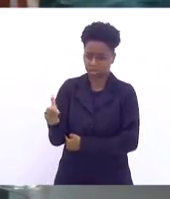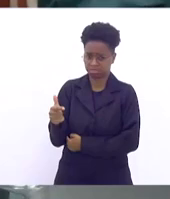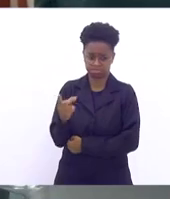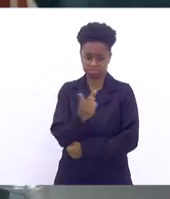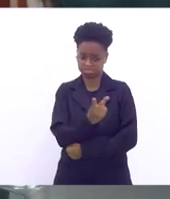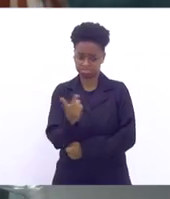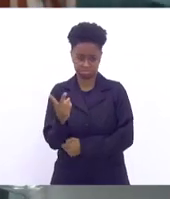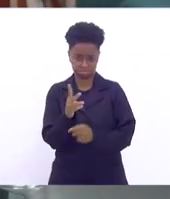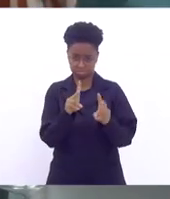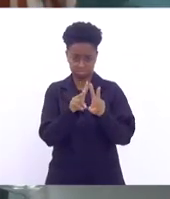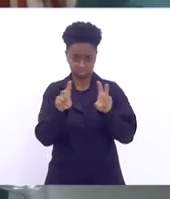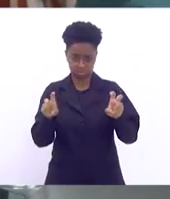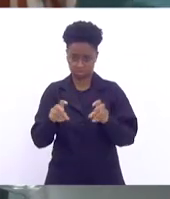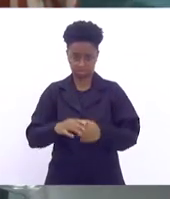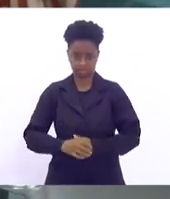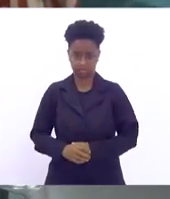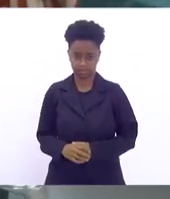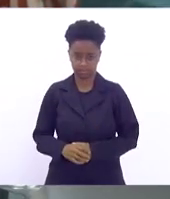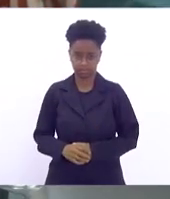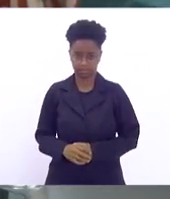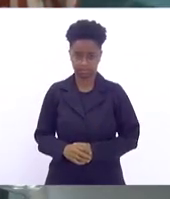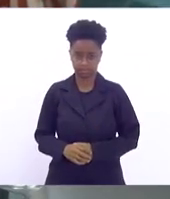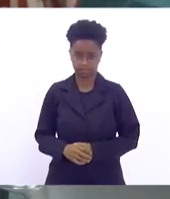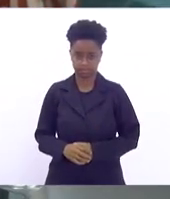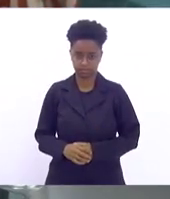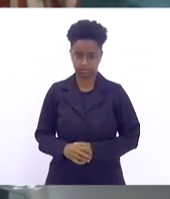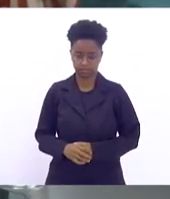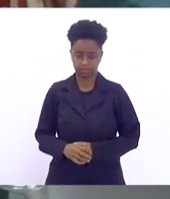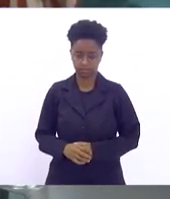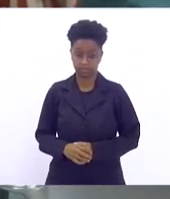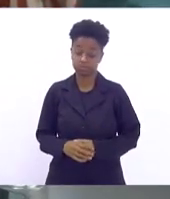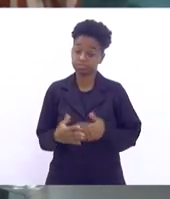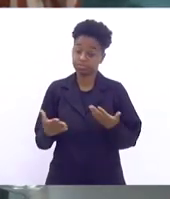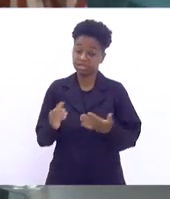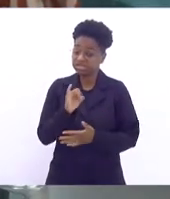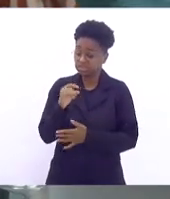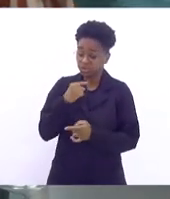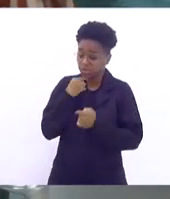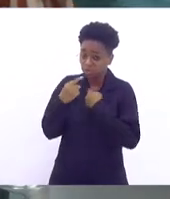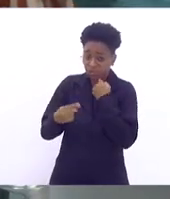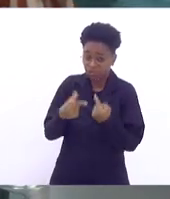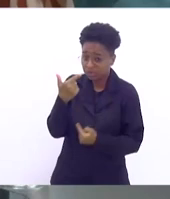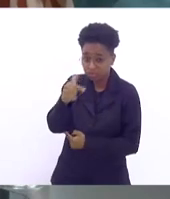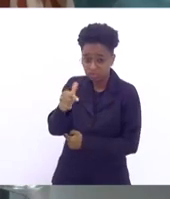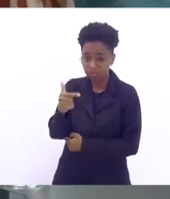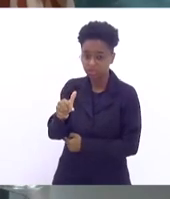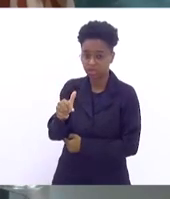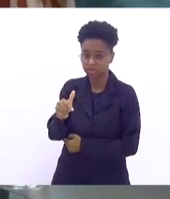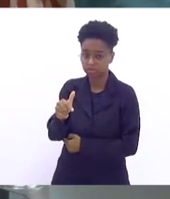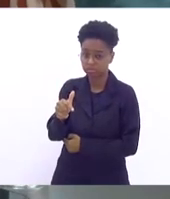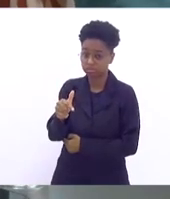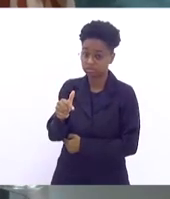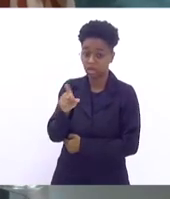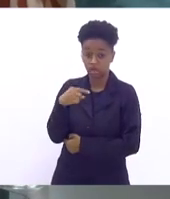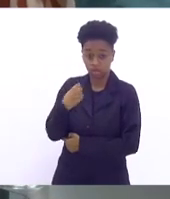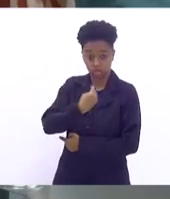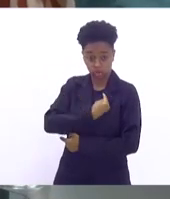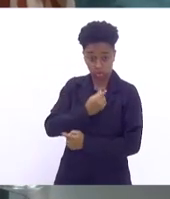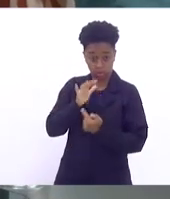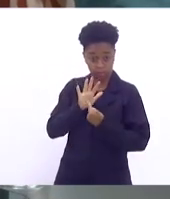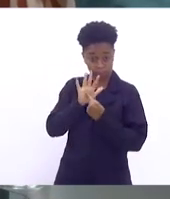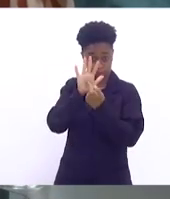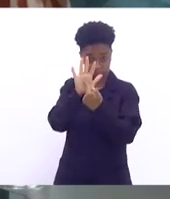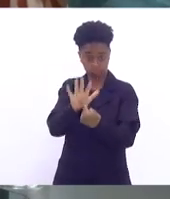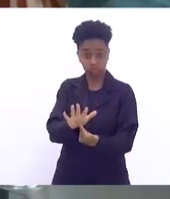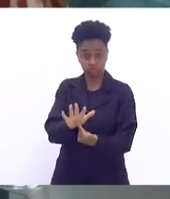questões bom se não há dúvida nós apresentamos